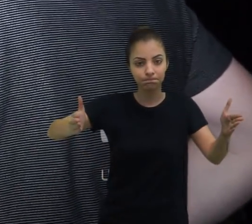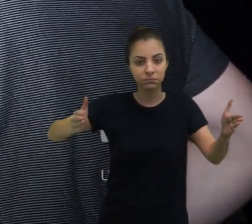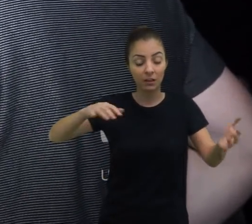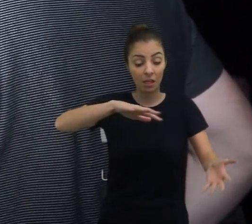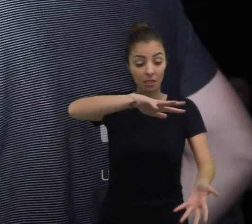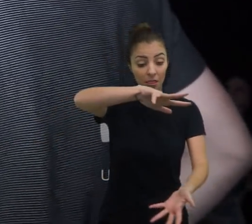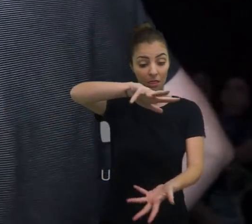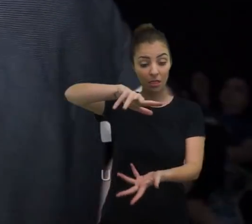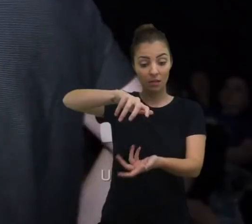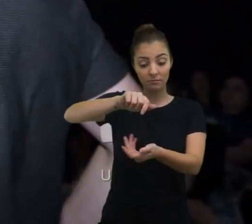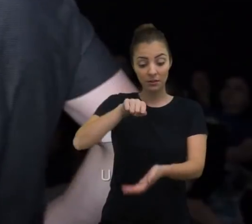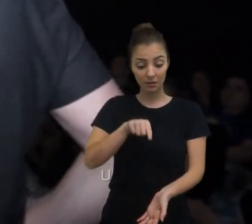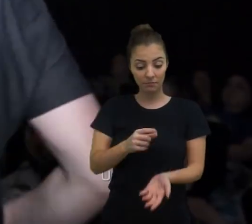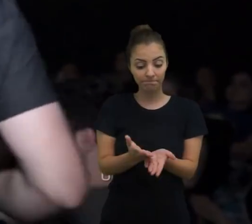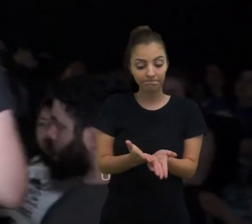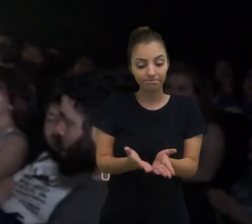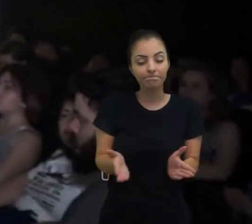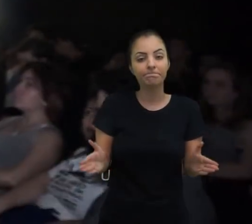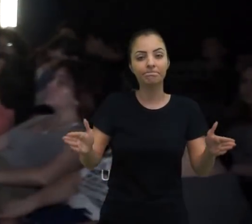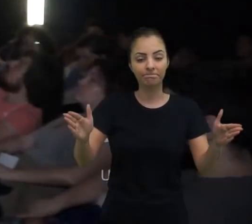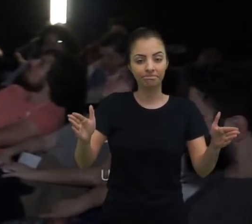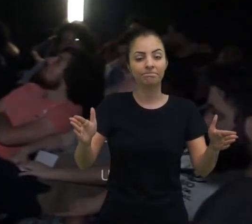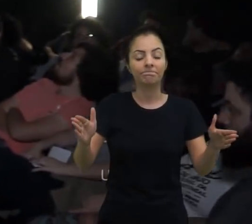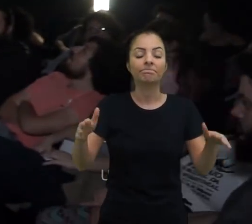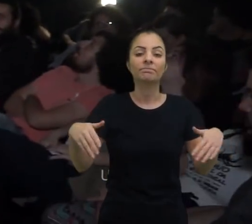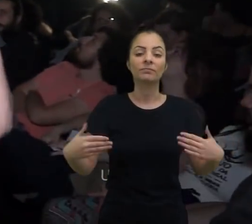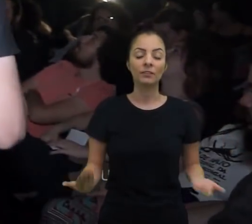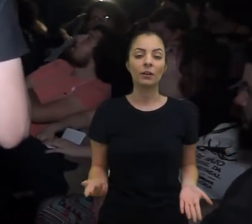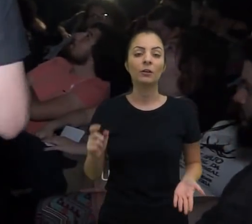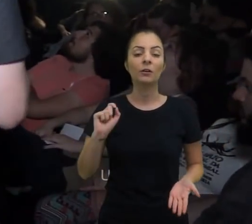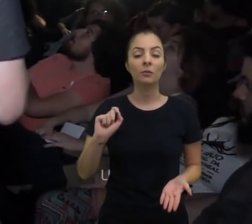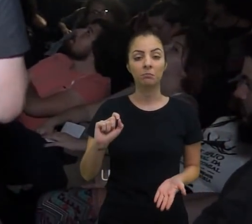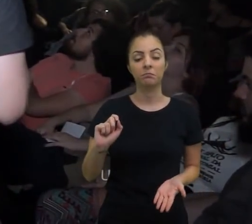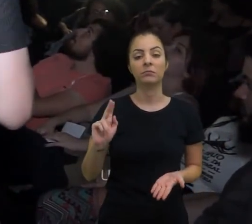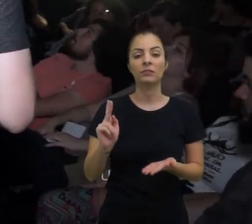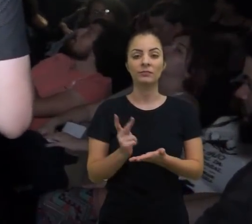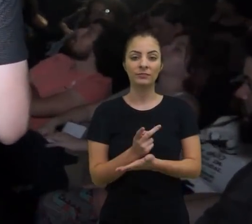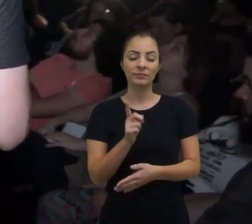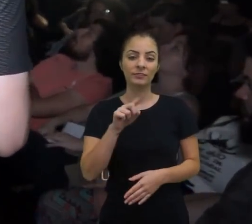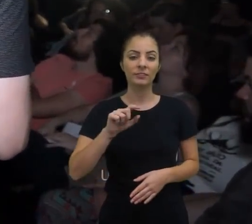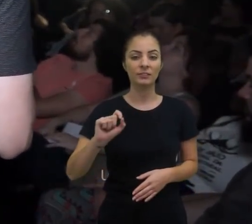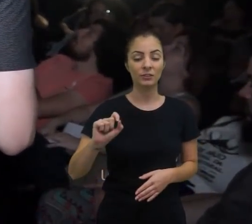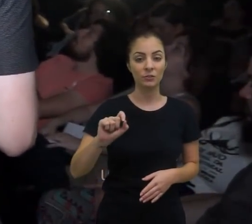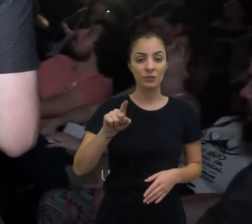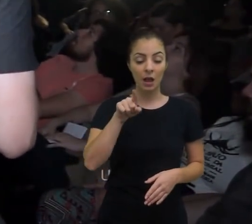Então, o que acontece basicamente é que no entorno de corpos com alta